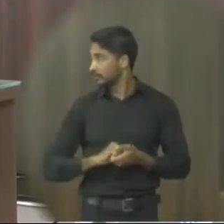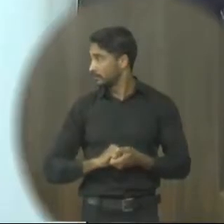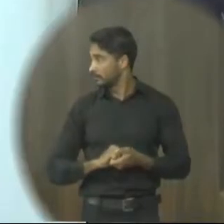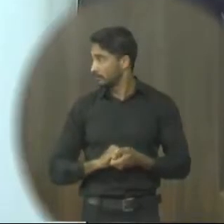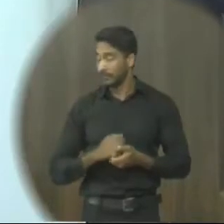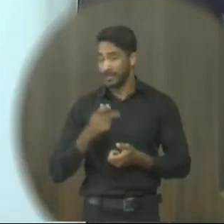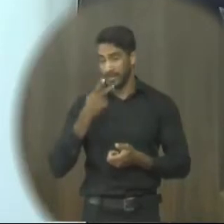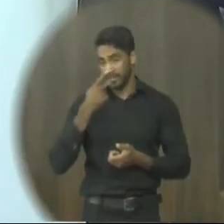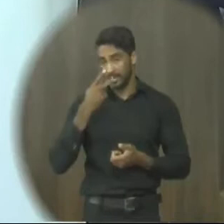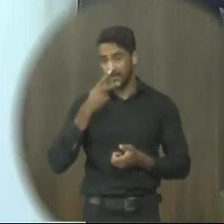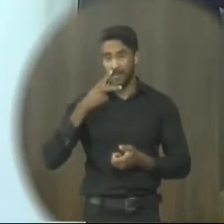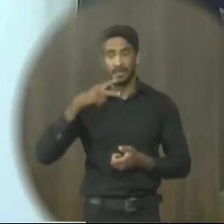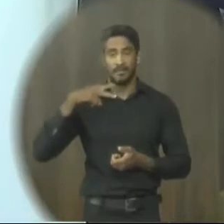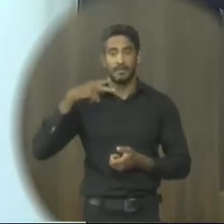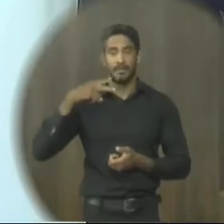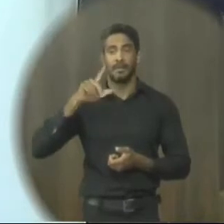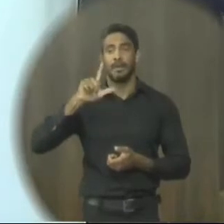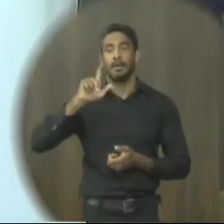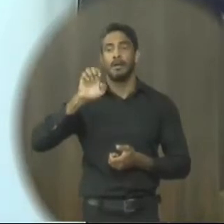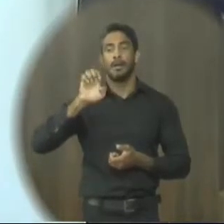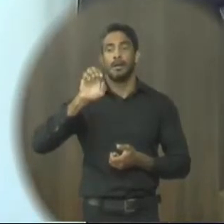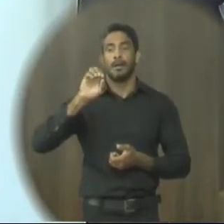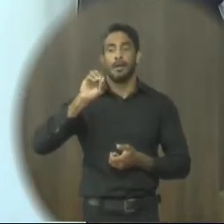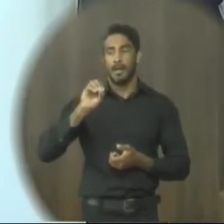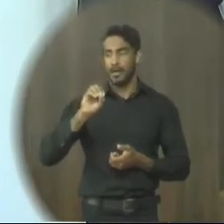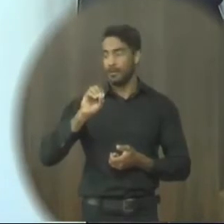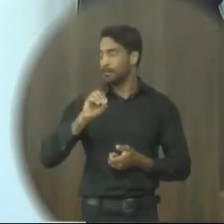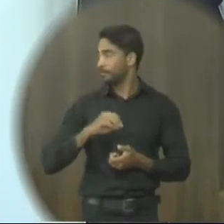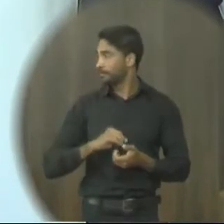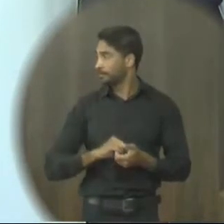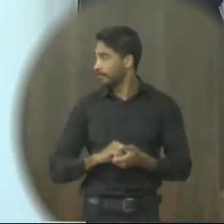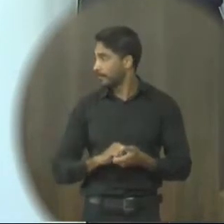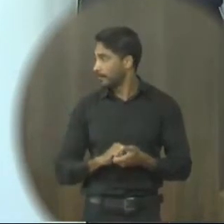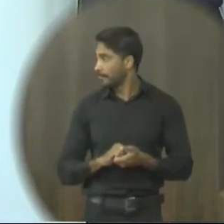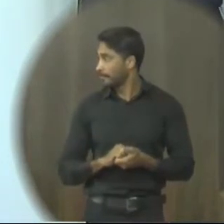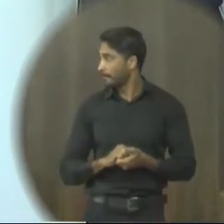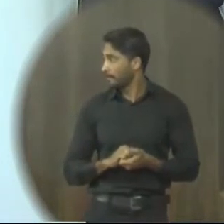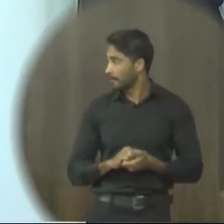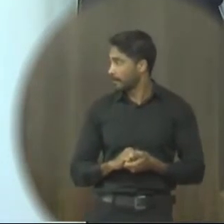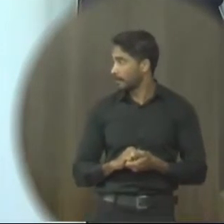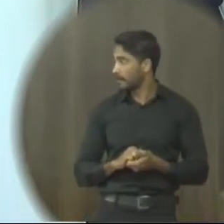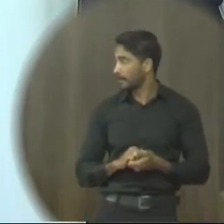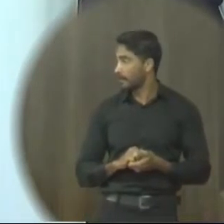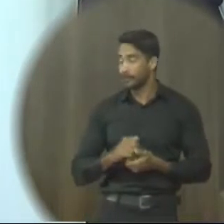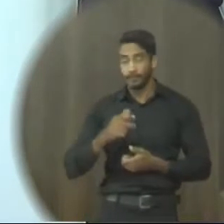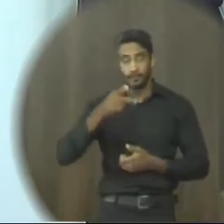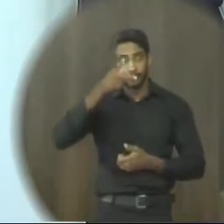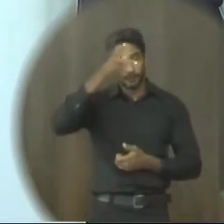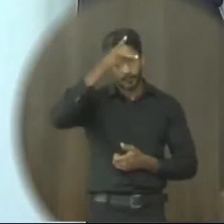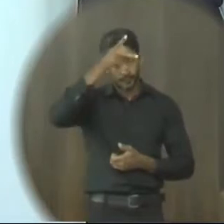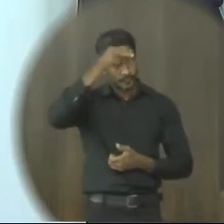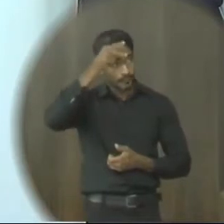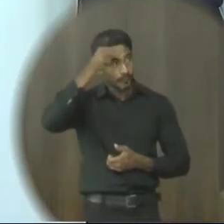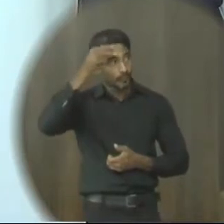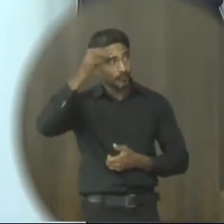Faço das palavras de Léo, nosso novo colega, as minhas, né? O prefeito